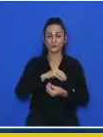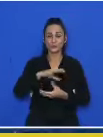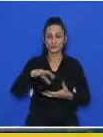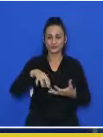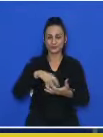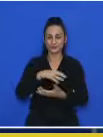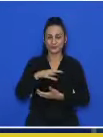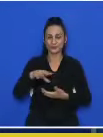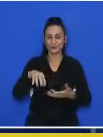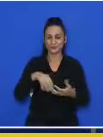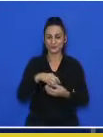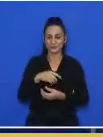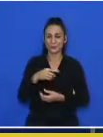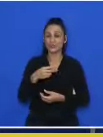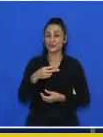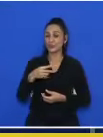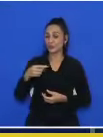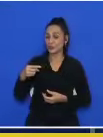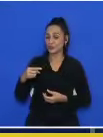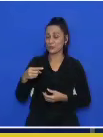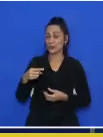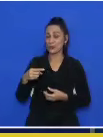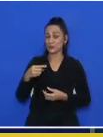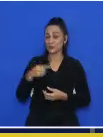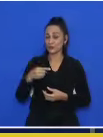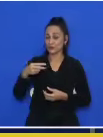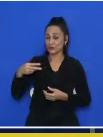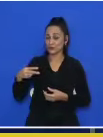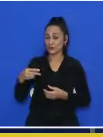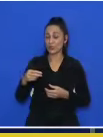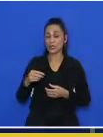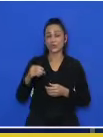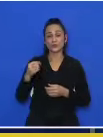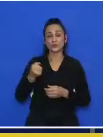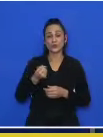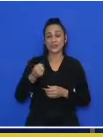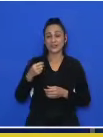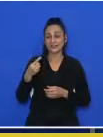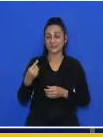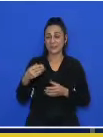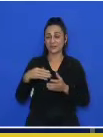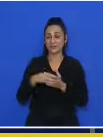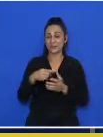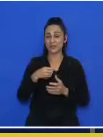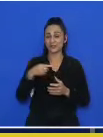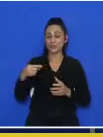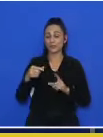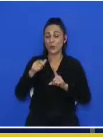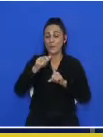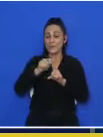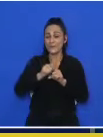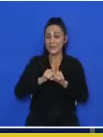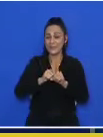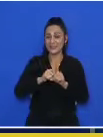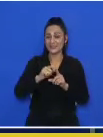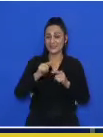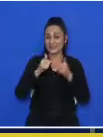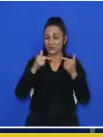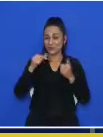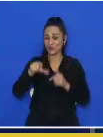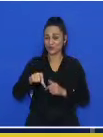Globo carregado embaralhando 12 bolas numeradas de 0 a 12. Sorteio do mês da sorte.